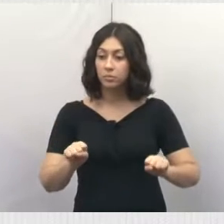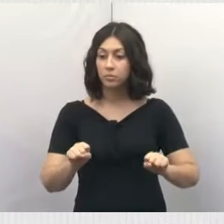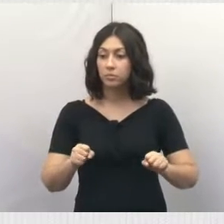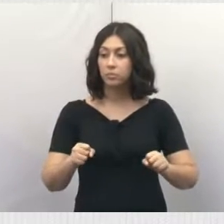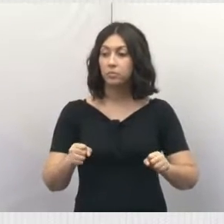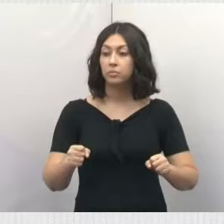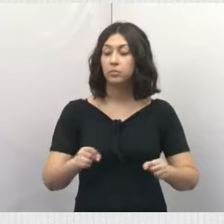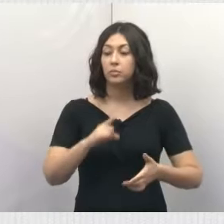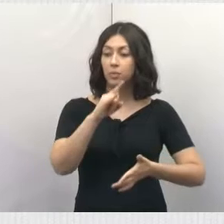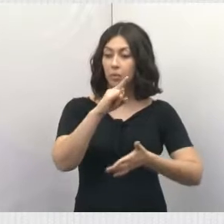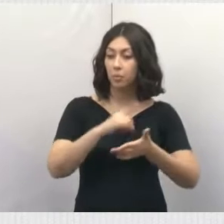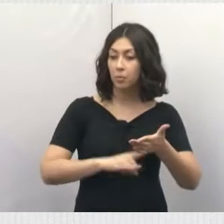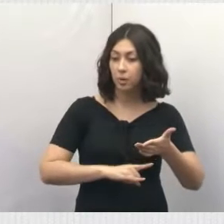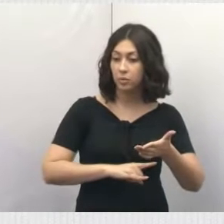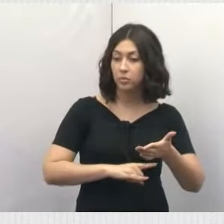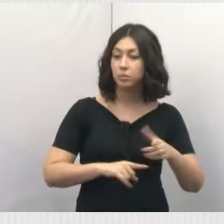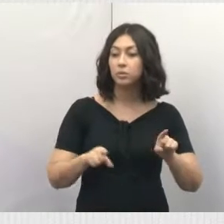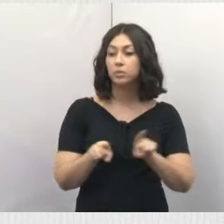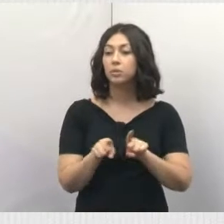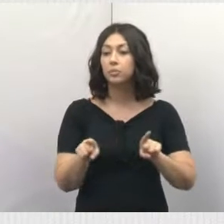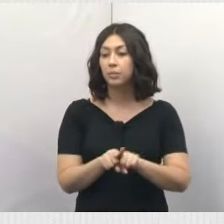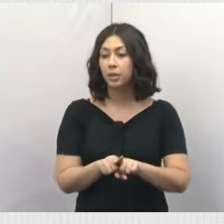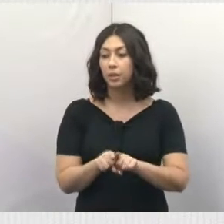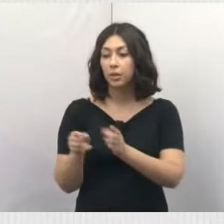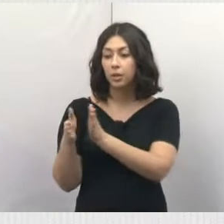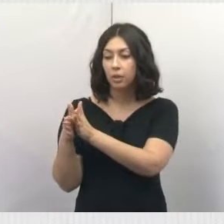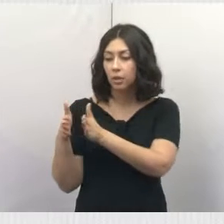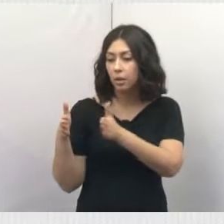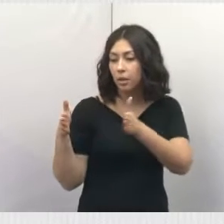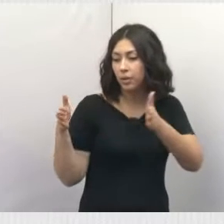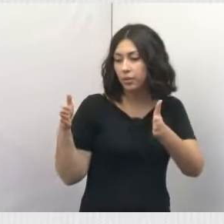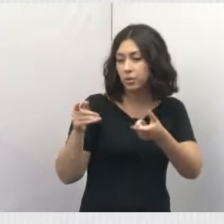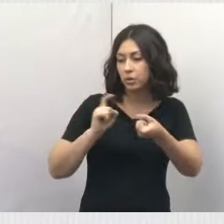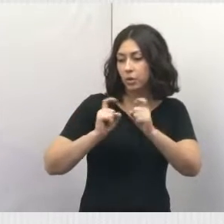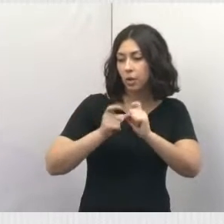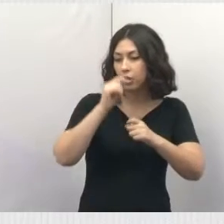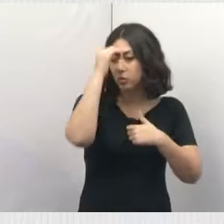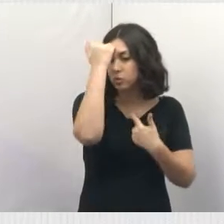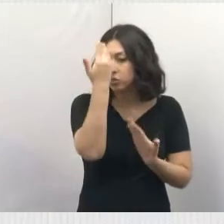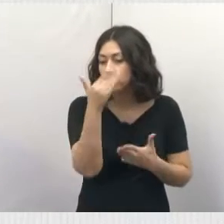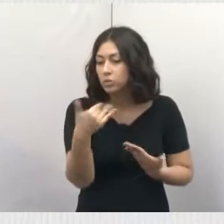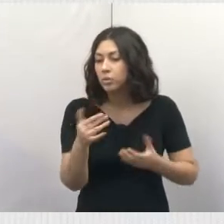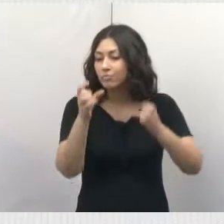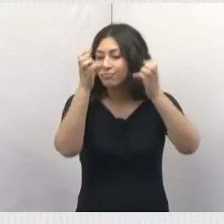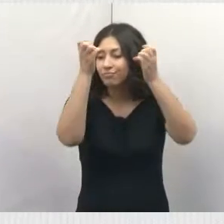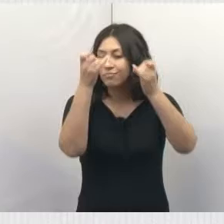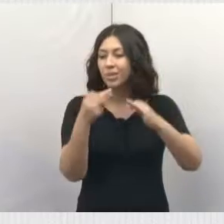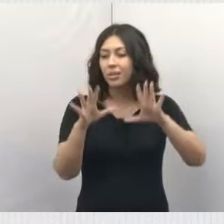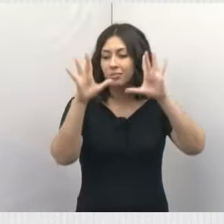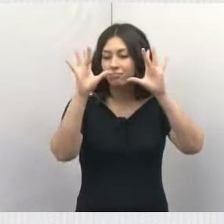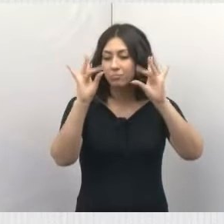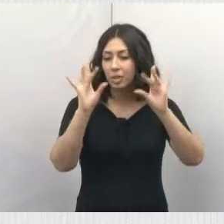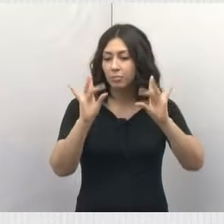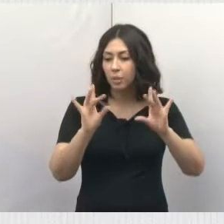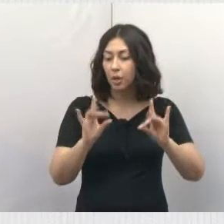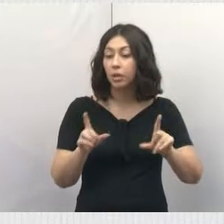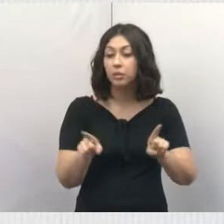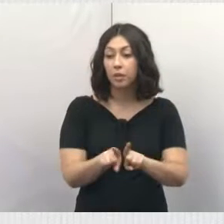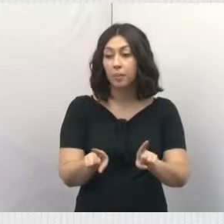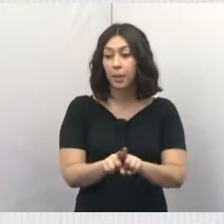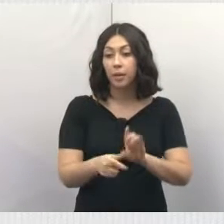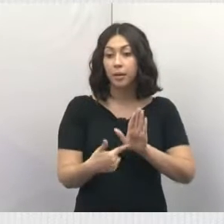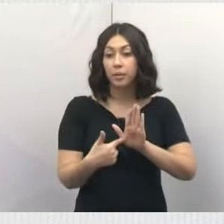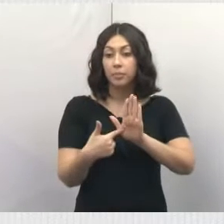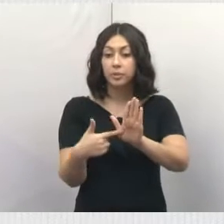documentos legislativos, detalhamento da fase de ato solene no início da sessão ordinária, inclusive colocando um